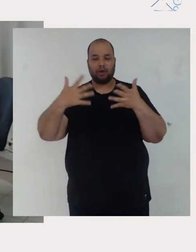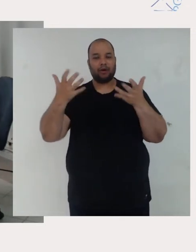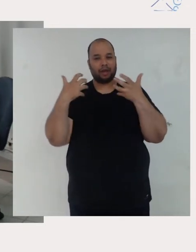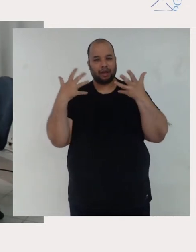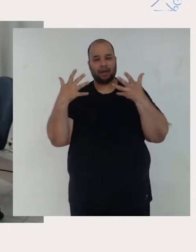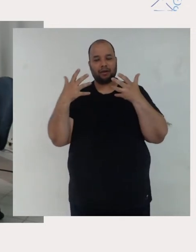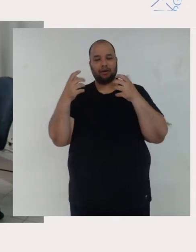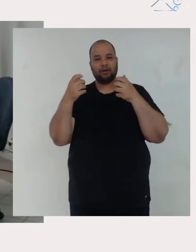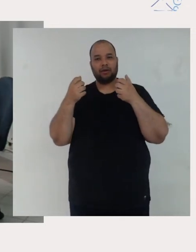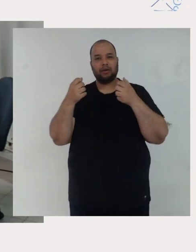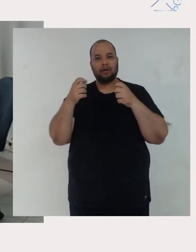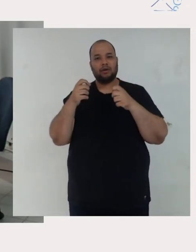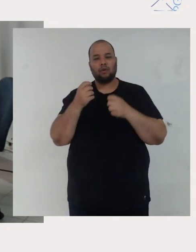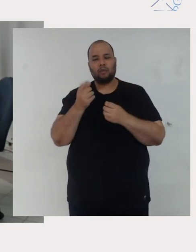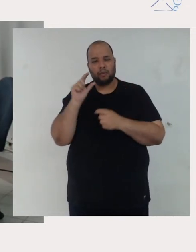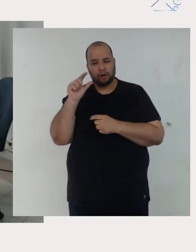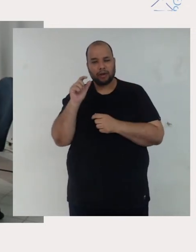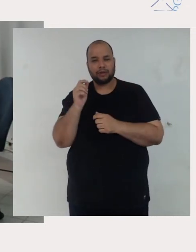falar